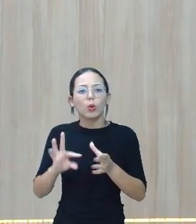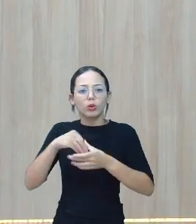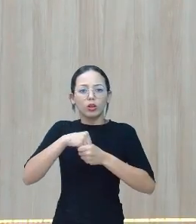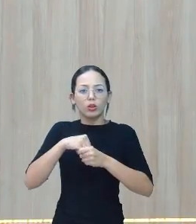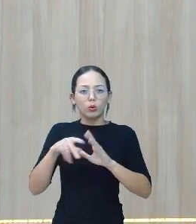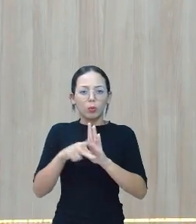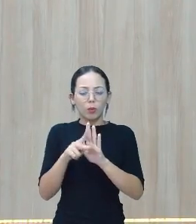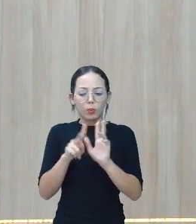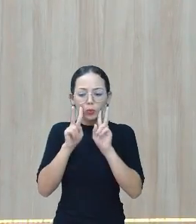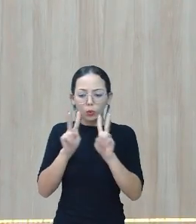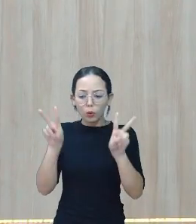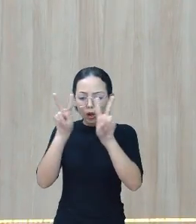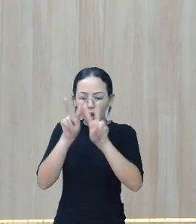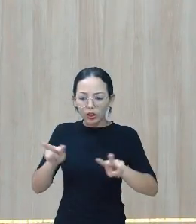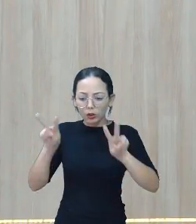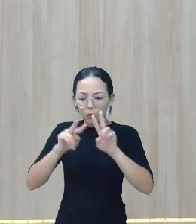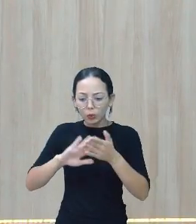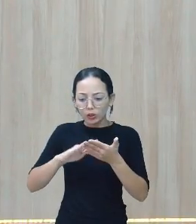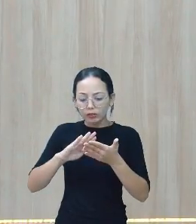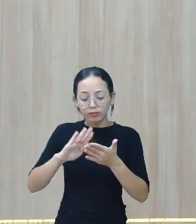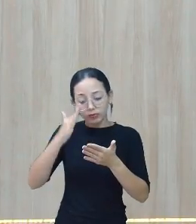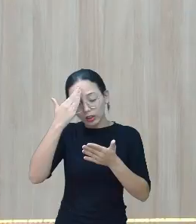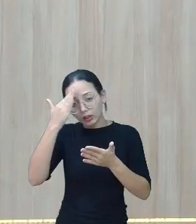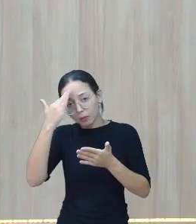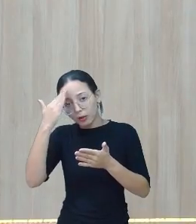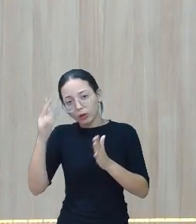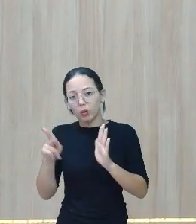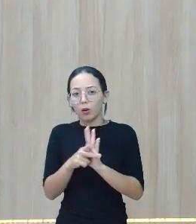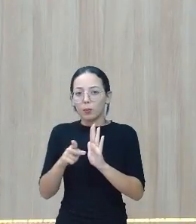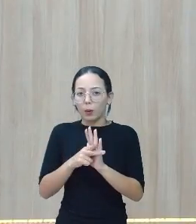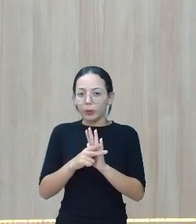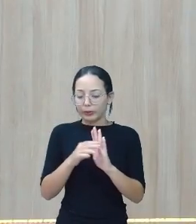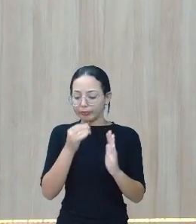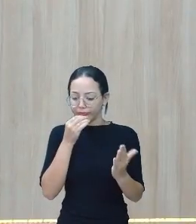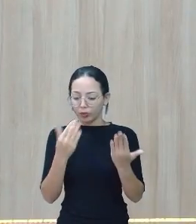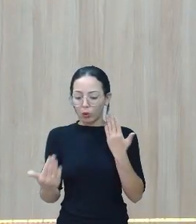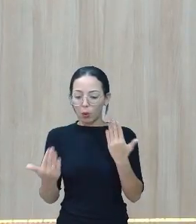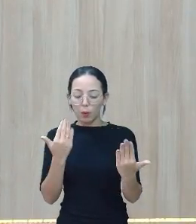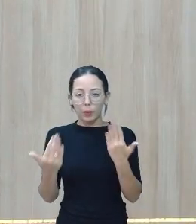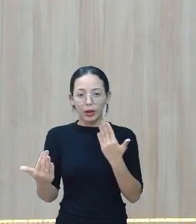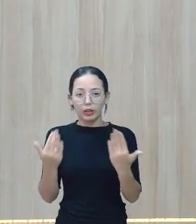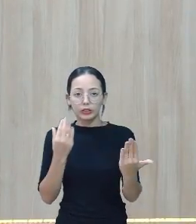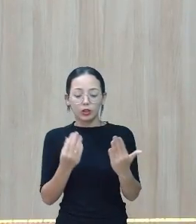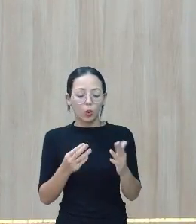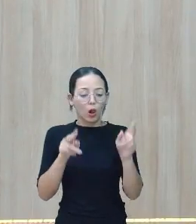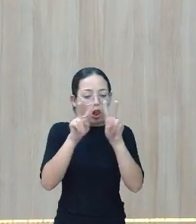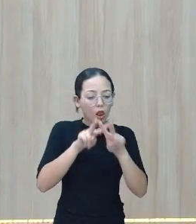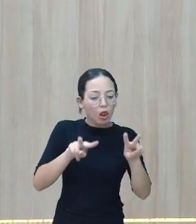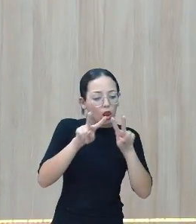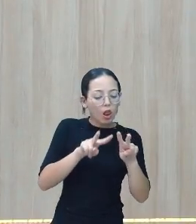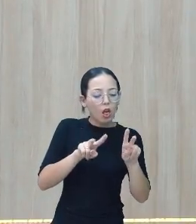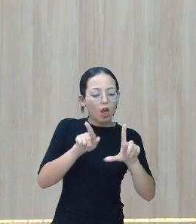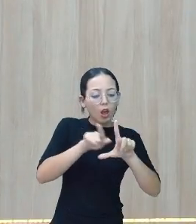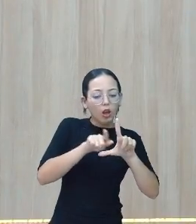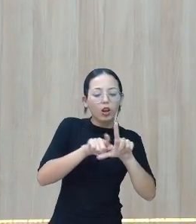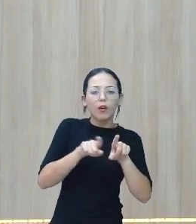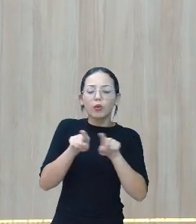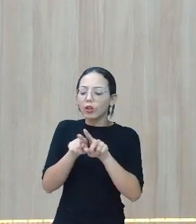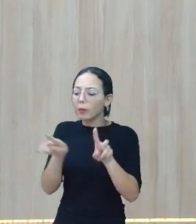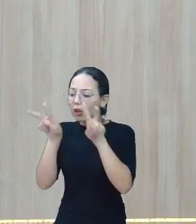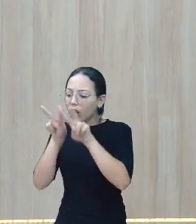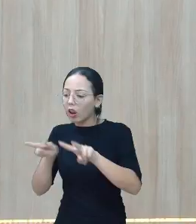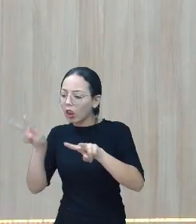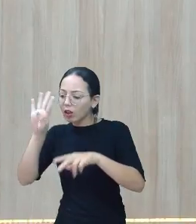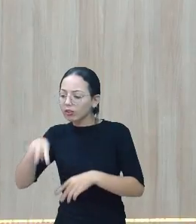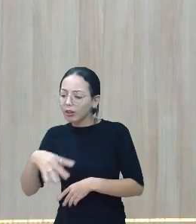a nossa leitura, a nossa interpretação. Eu faço um paralelo entre ler gráfico e tabela a você ler um texto, né? Ou seja,